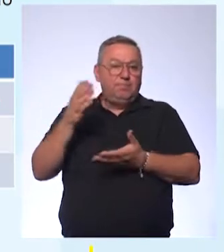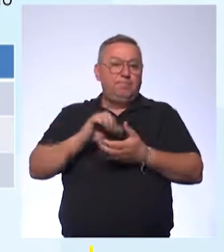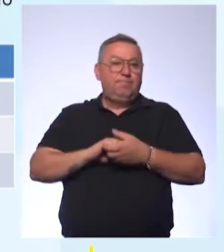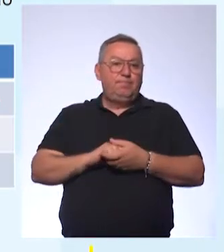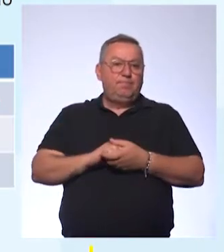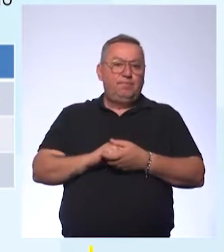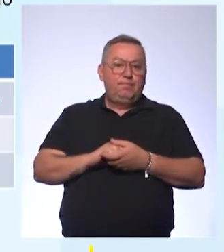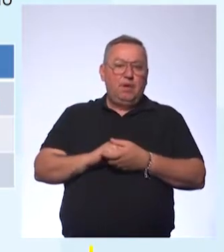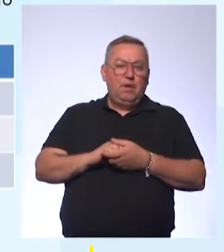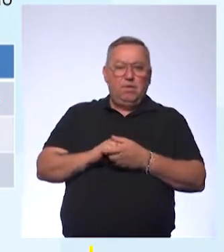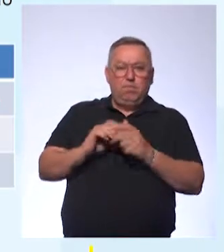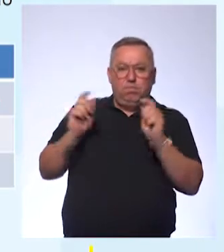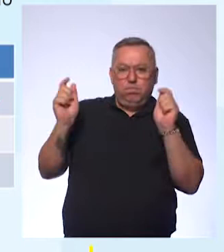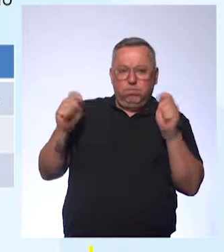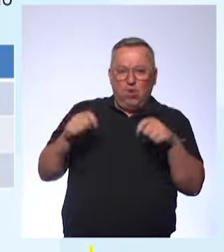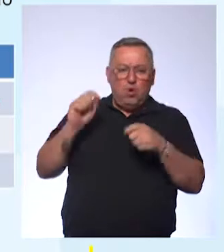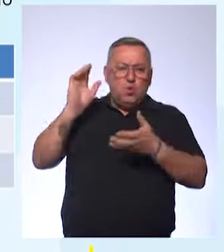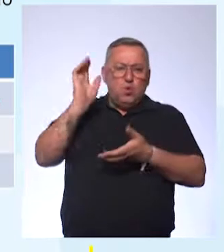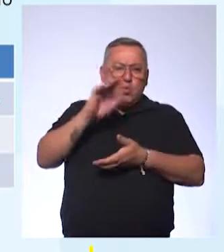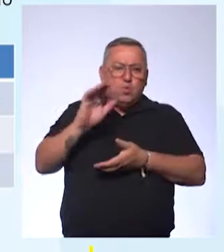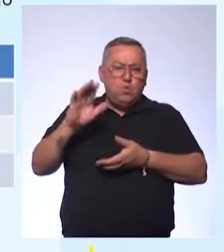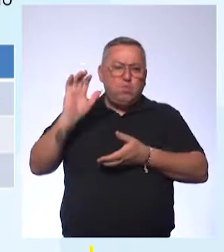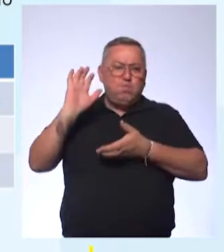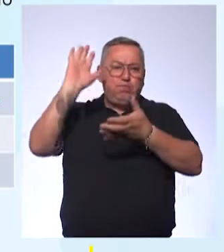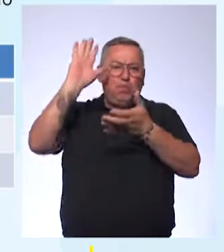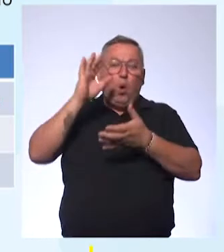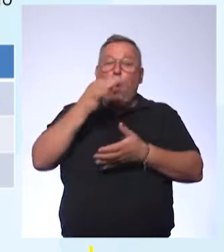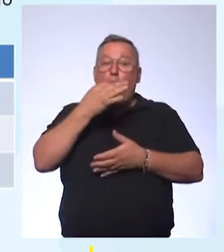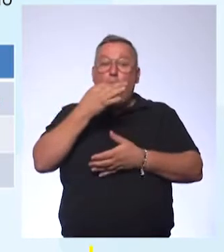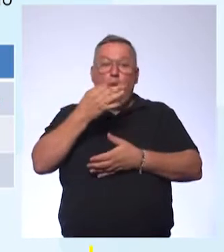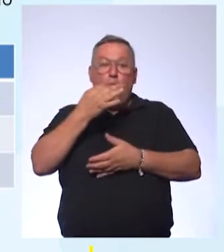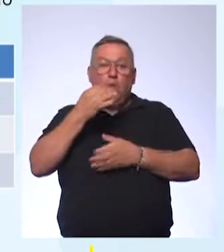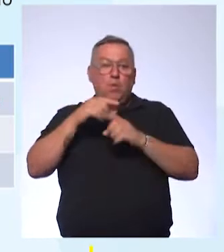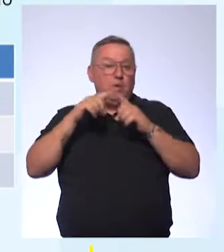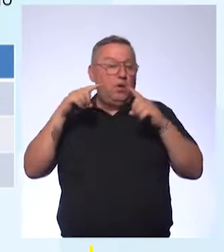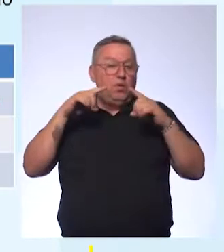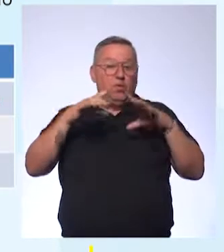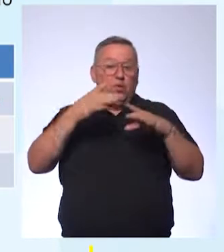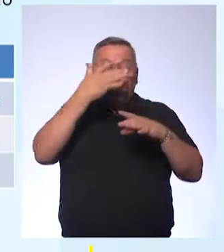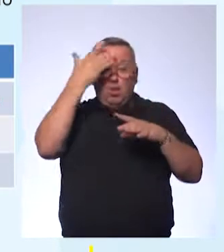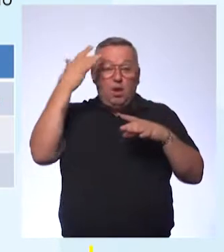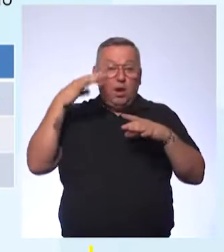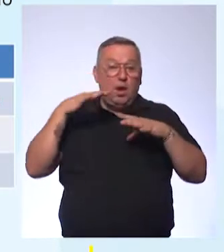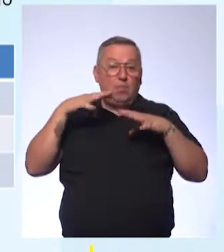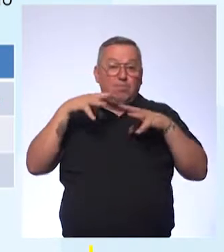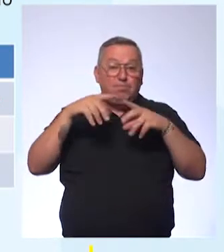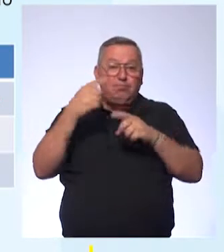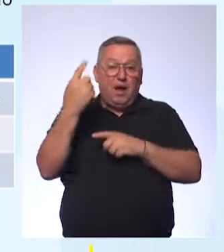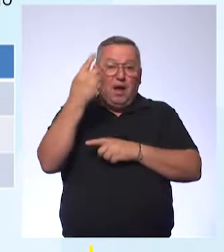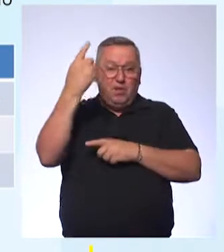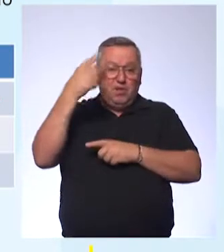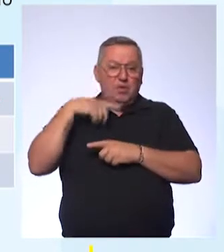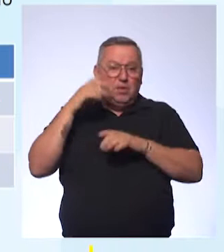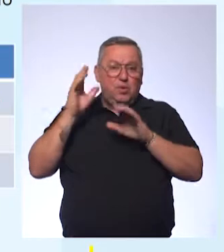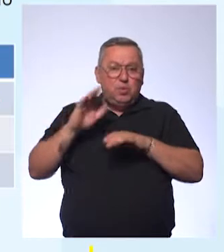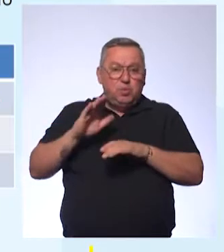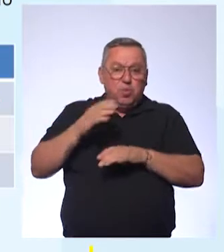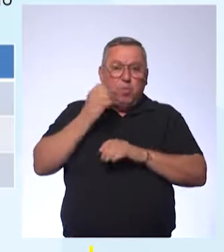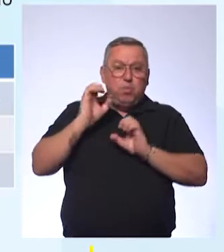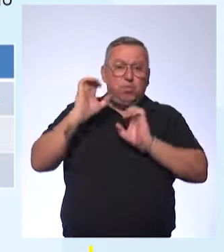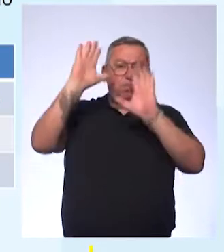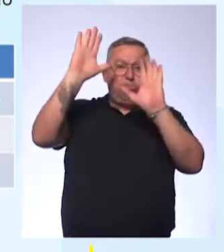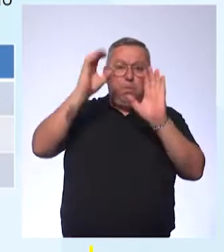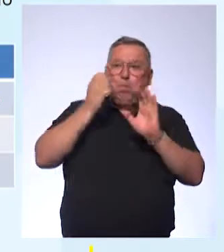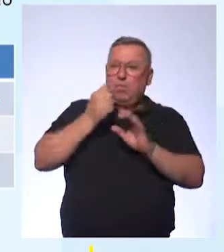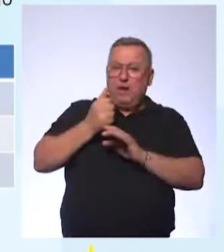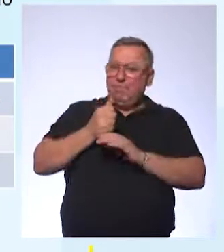Agora, deve, portanto, jogar basquete muito bem, é uma opinião, porque nem todo mundo que é alto joga basquete bem, ok?